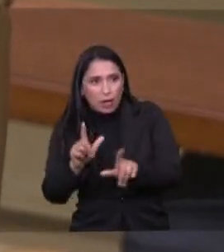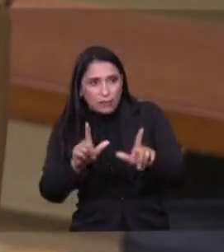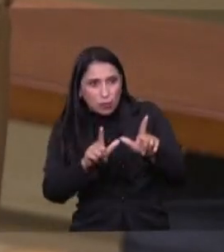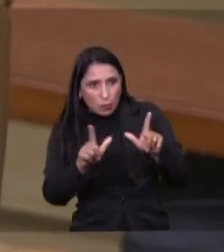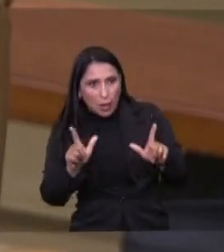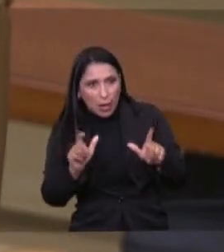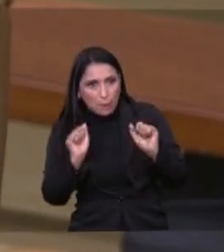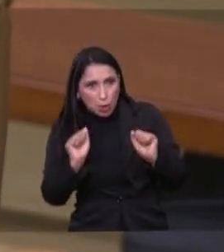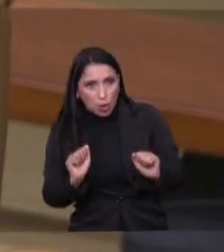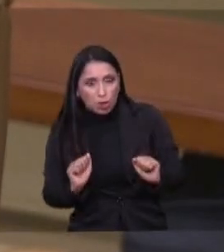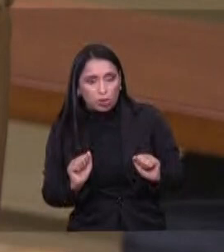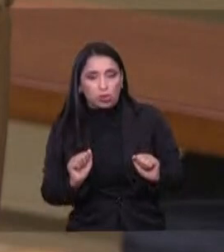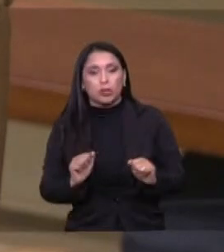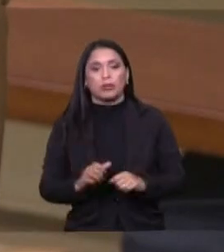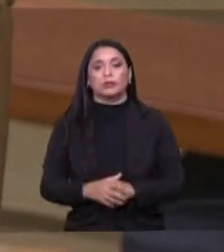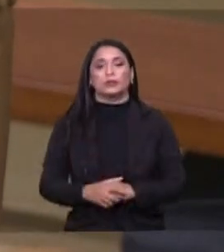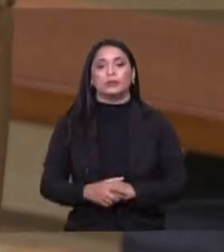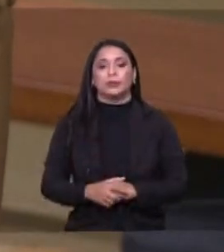uma